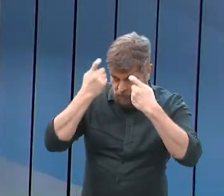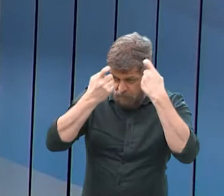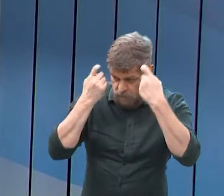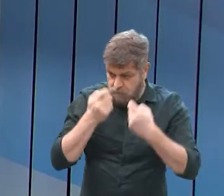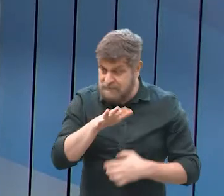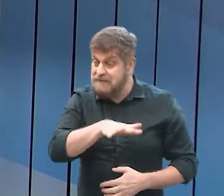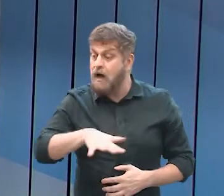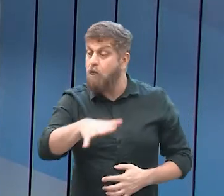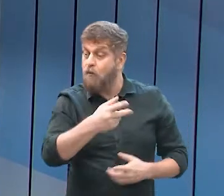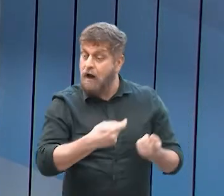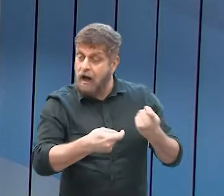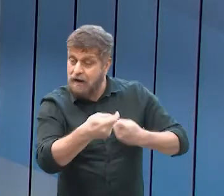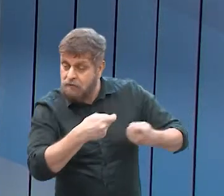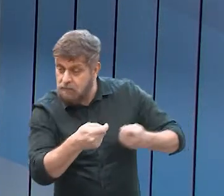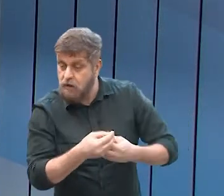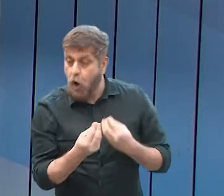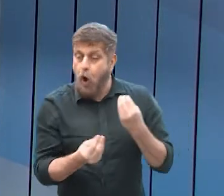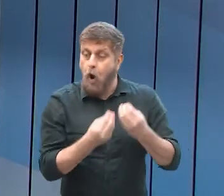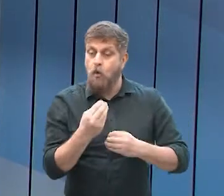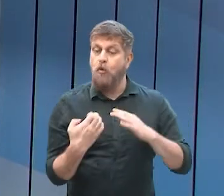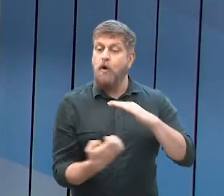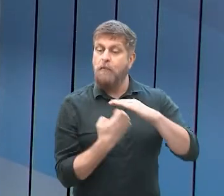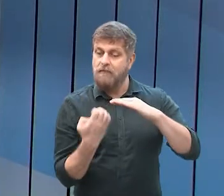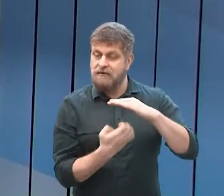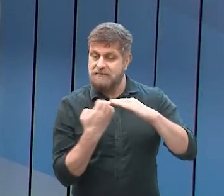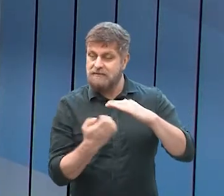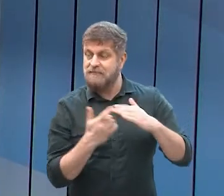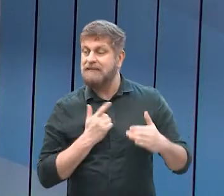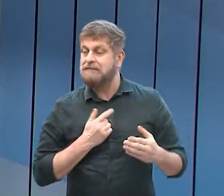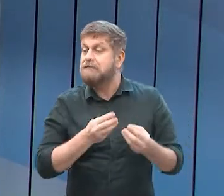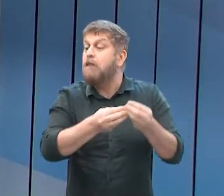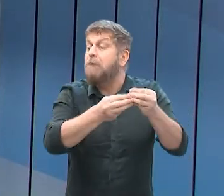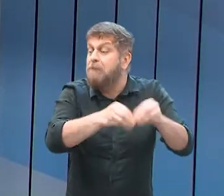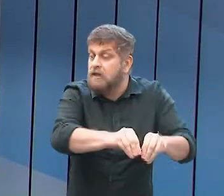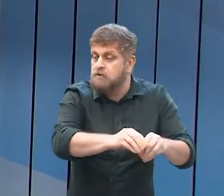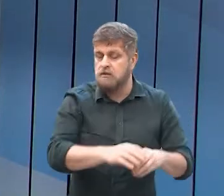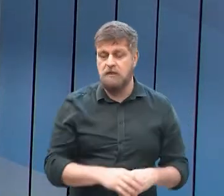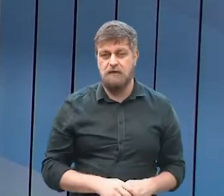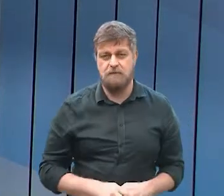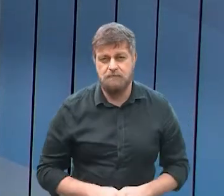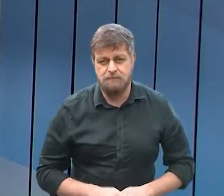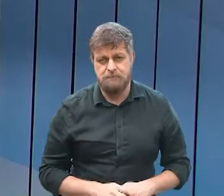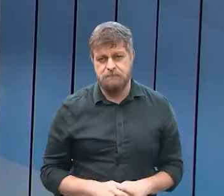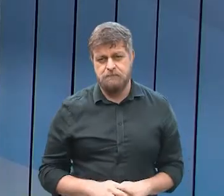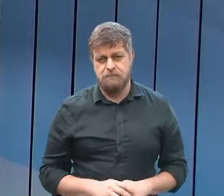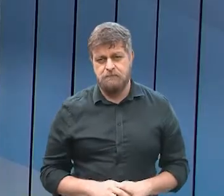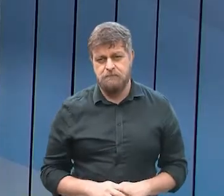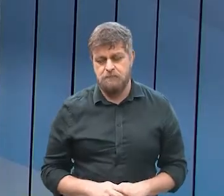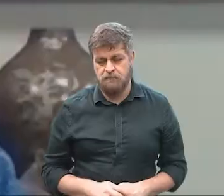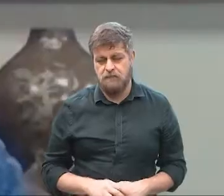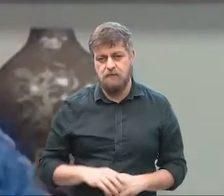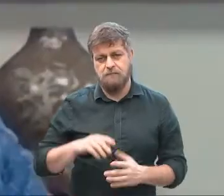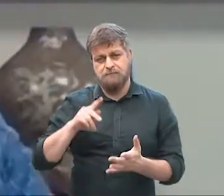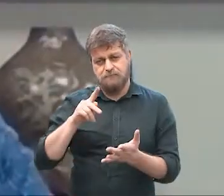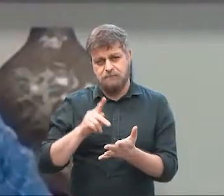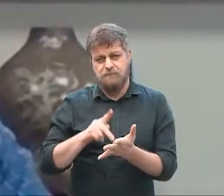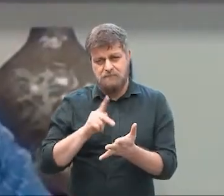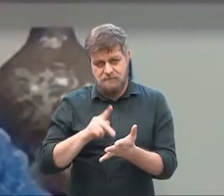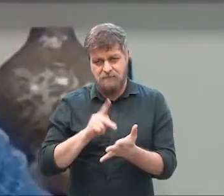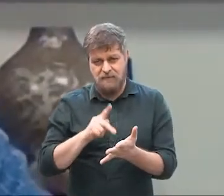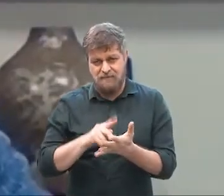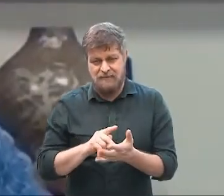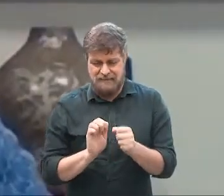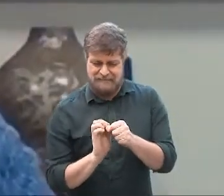a economia, com a sobrevivência dos empresários que estão sendo prejudicados pela pandemia? Na verdade, em razão